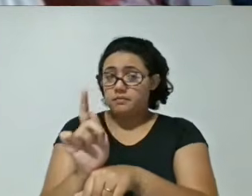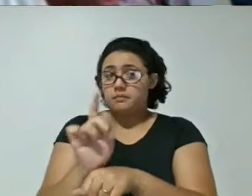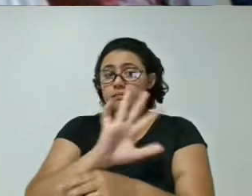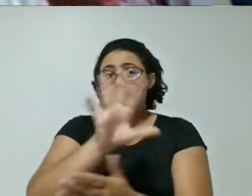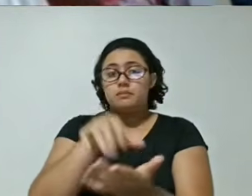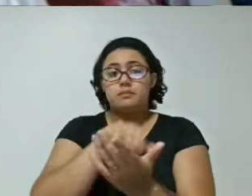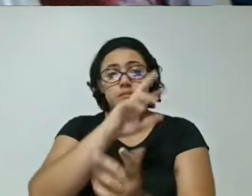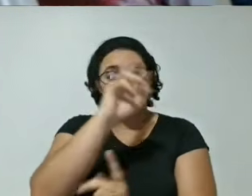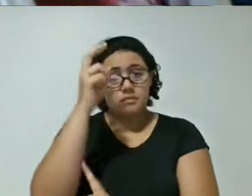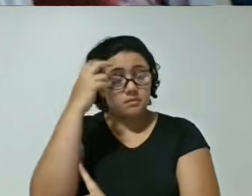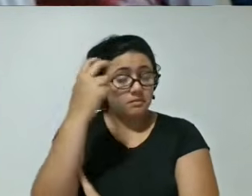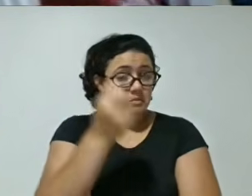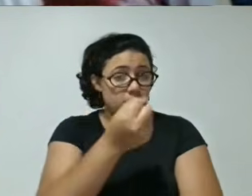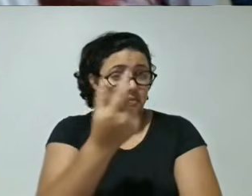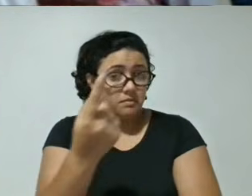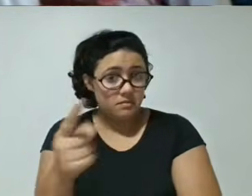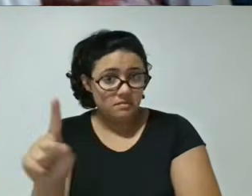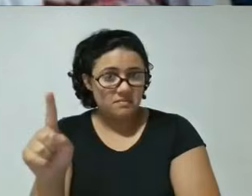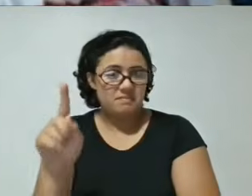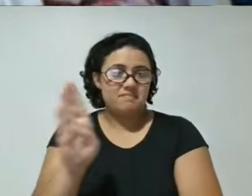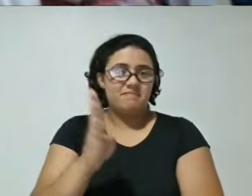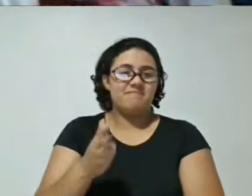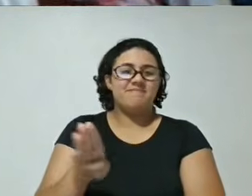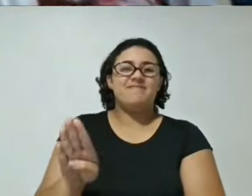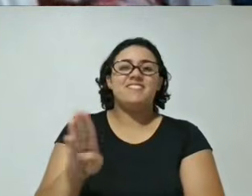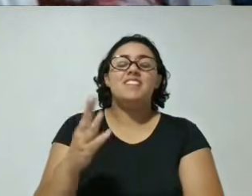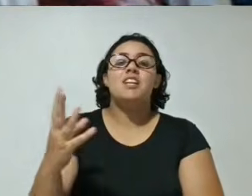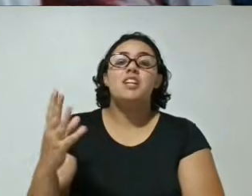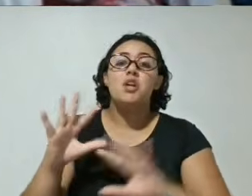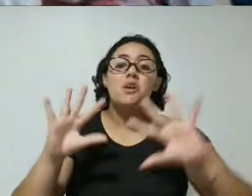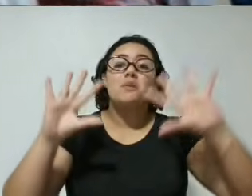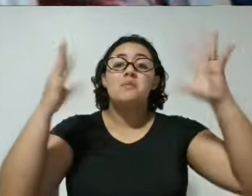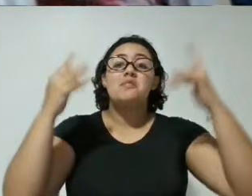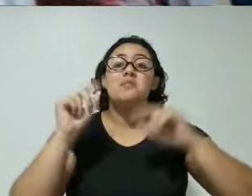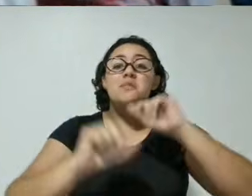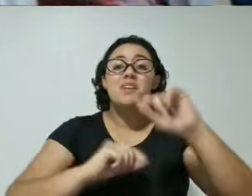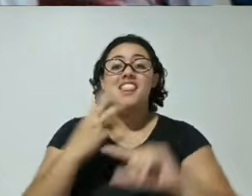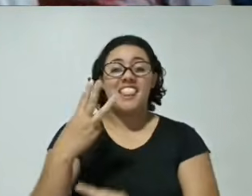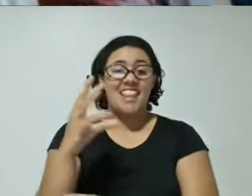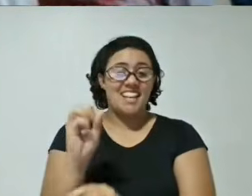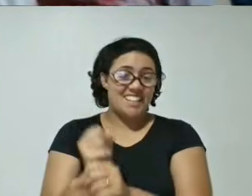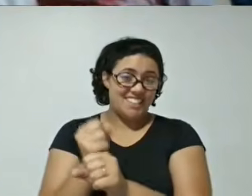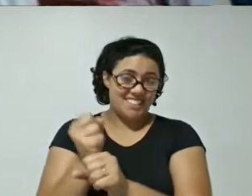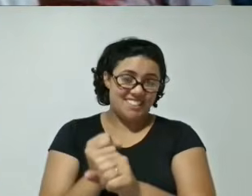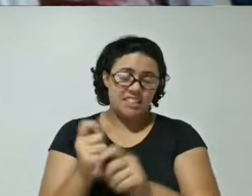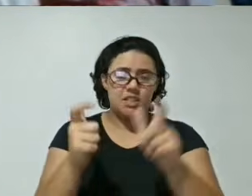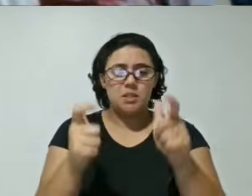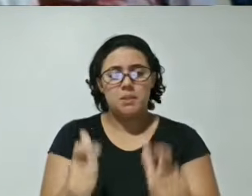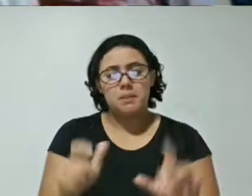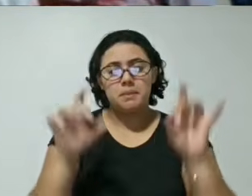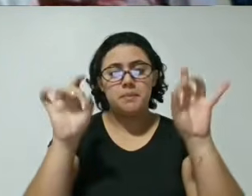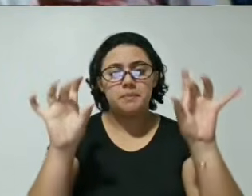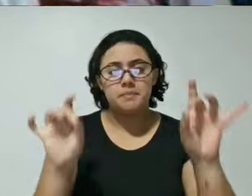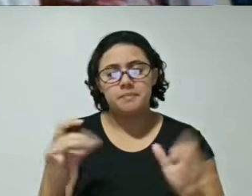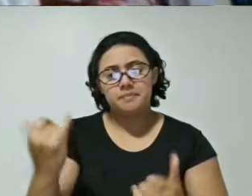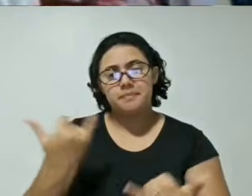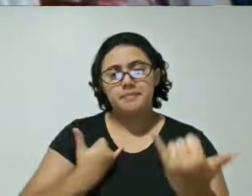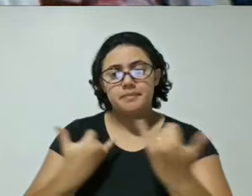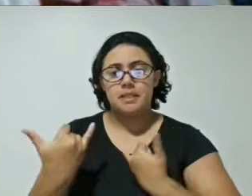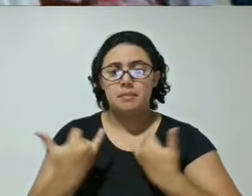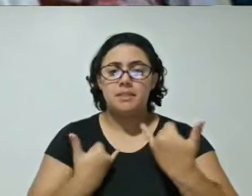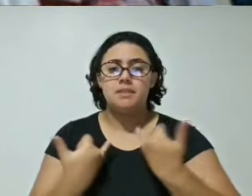aqui hoje comemorando os 30 anos desse espaço tão especial, né, que tem tanto a nos dizer sobre